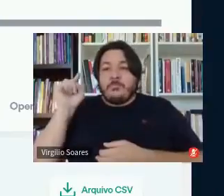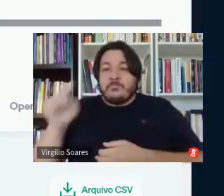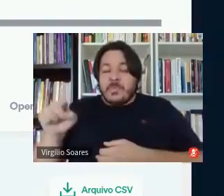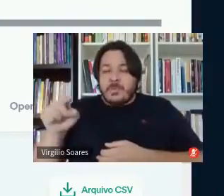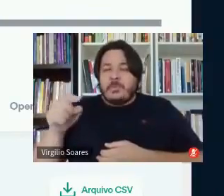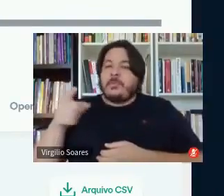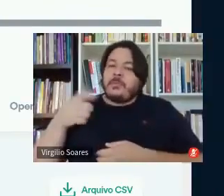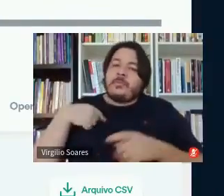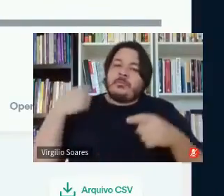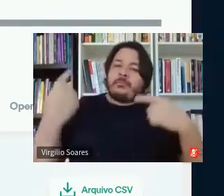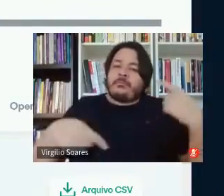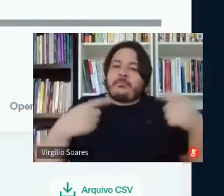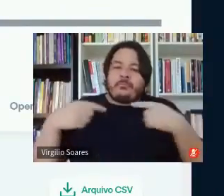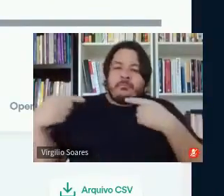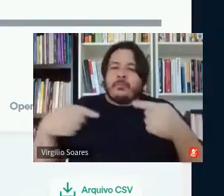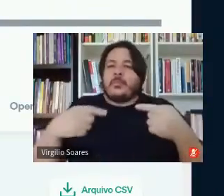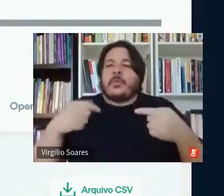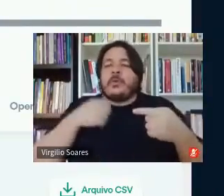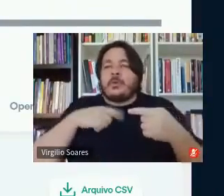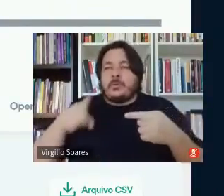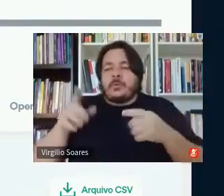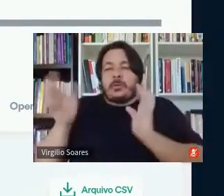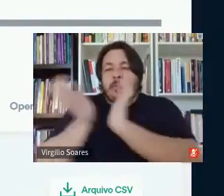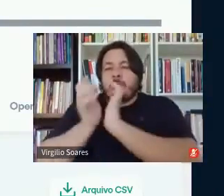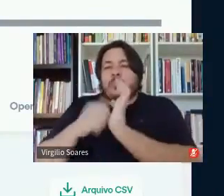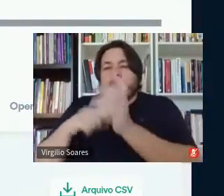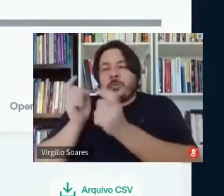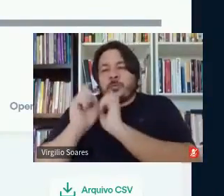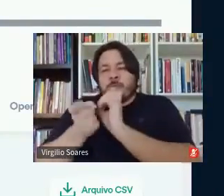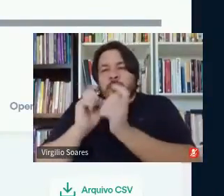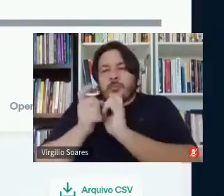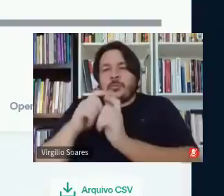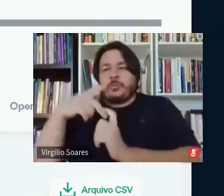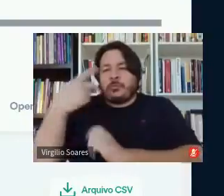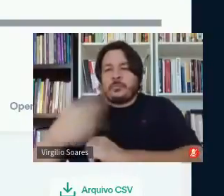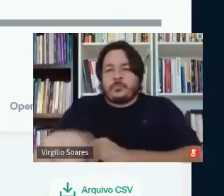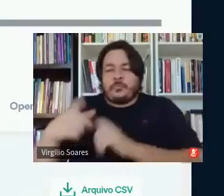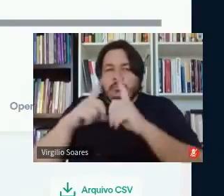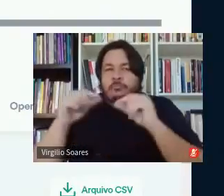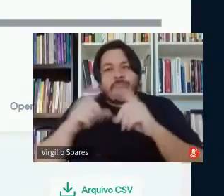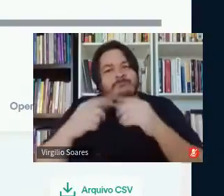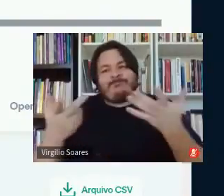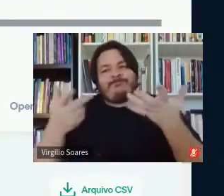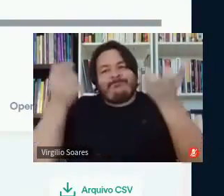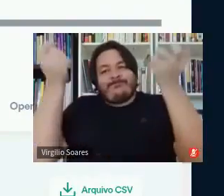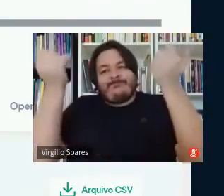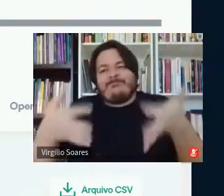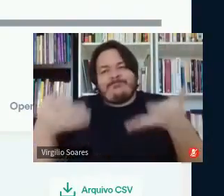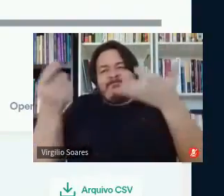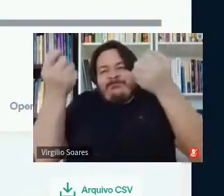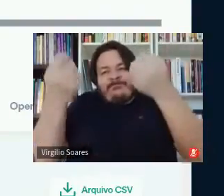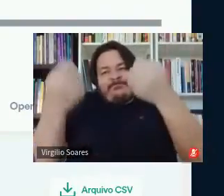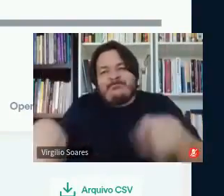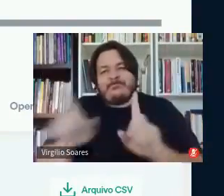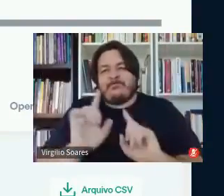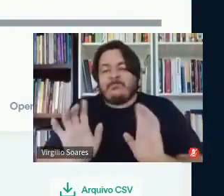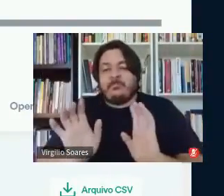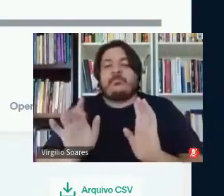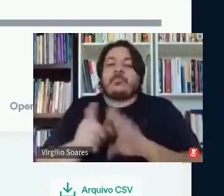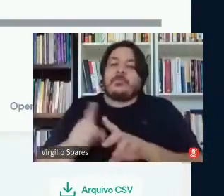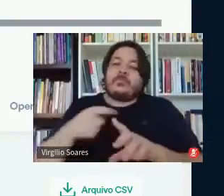e socioeconômicas executadas por nossos gestores governamentais dispensam comentários e reforçam